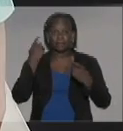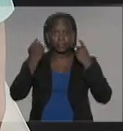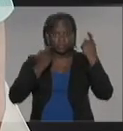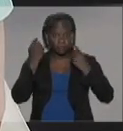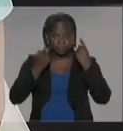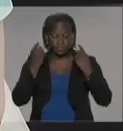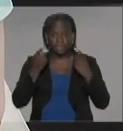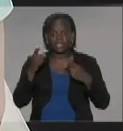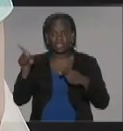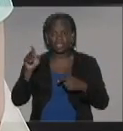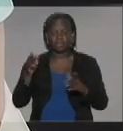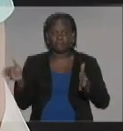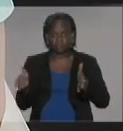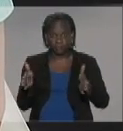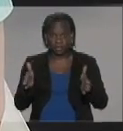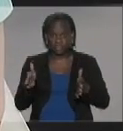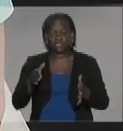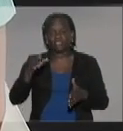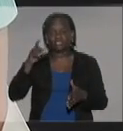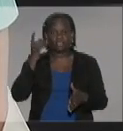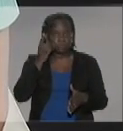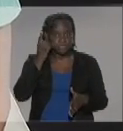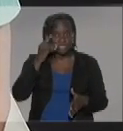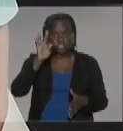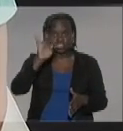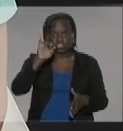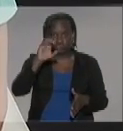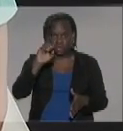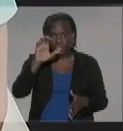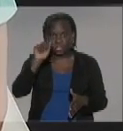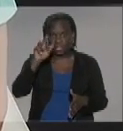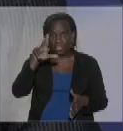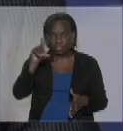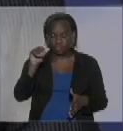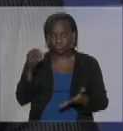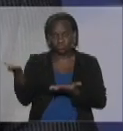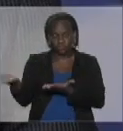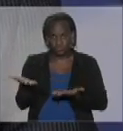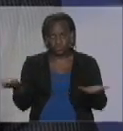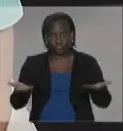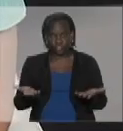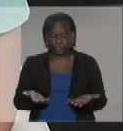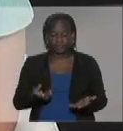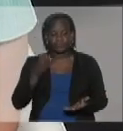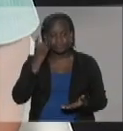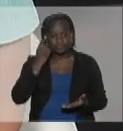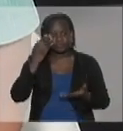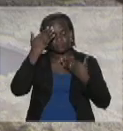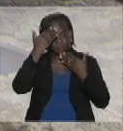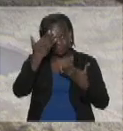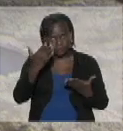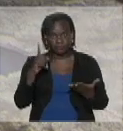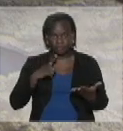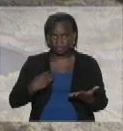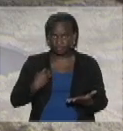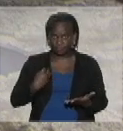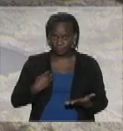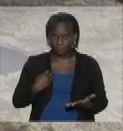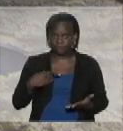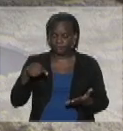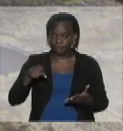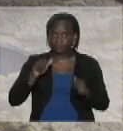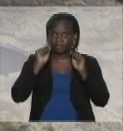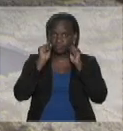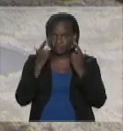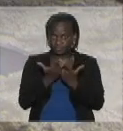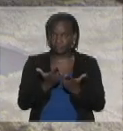das preocupações do mandato do deputado Tio Carlos, convidado do Alerj Entrevista de hoje. Deputado, muito obrigada pela sua participação